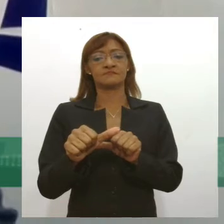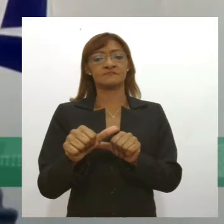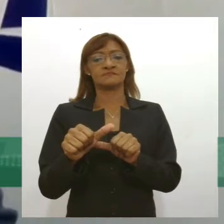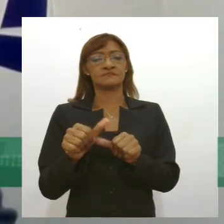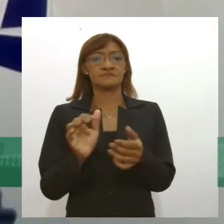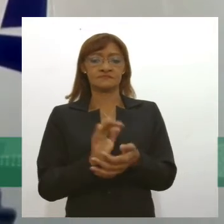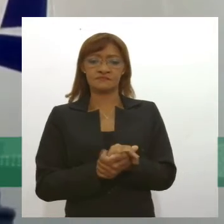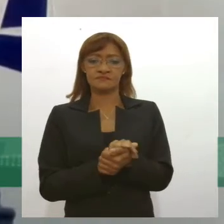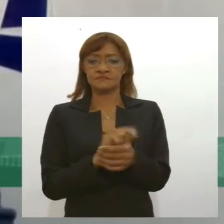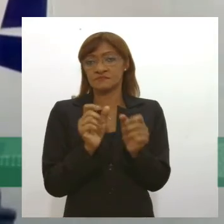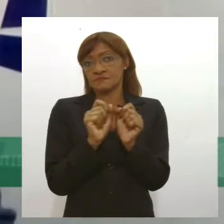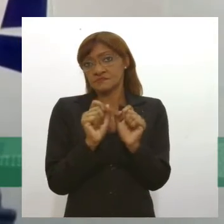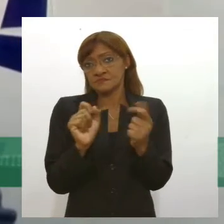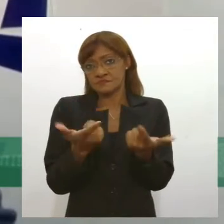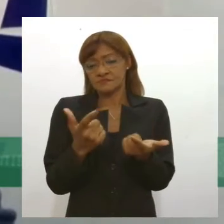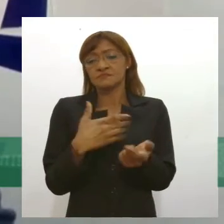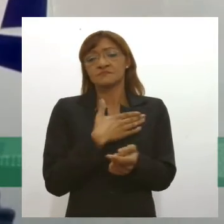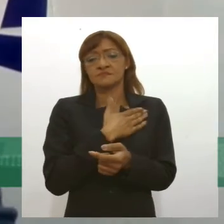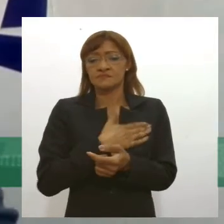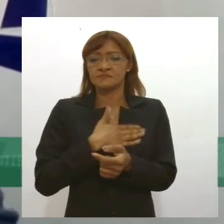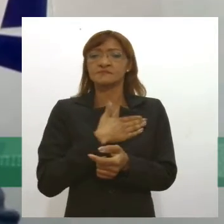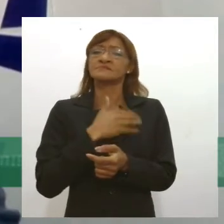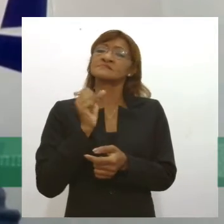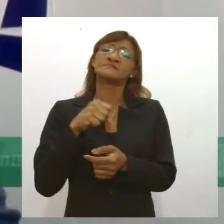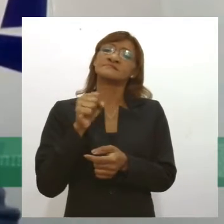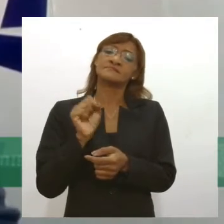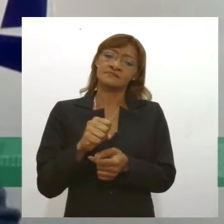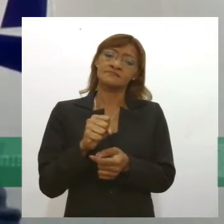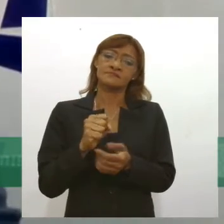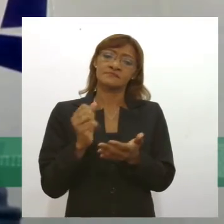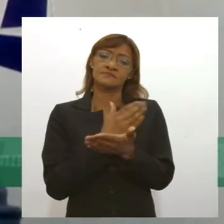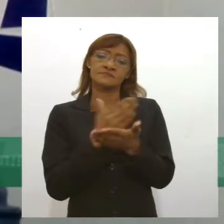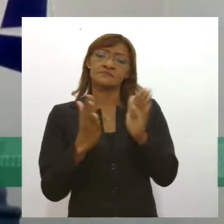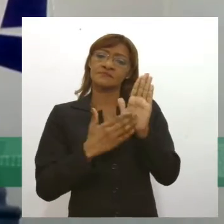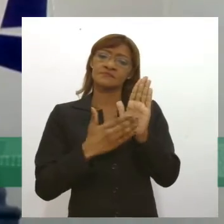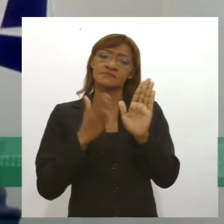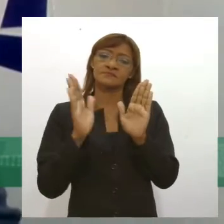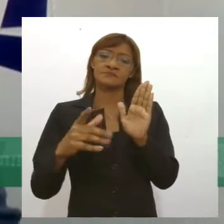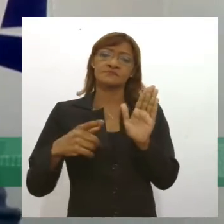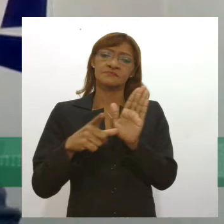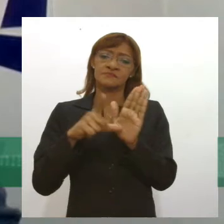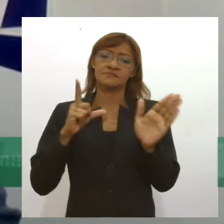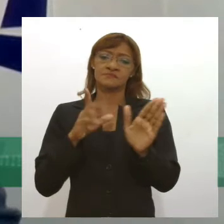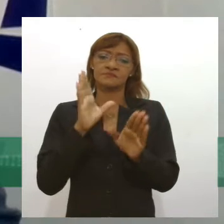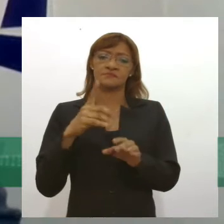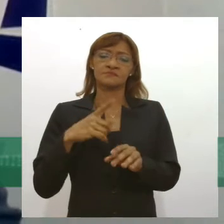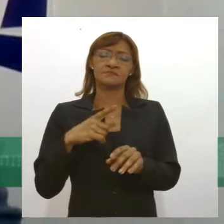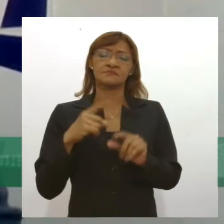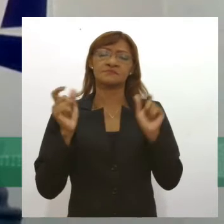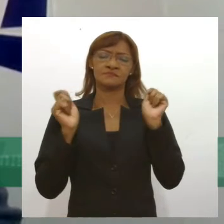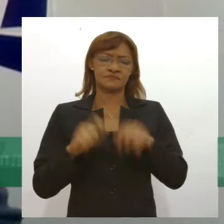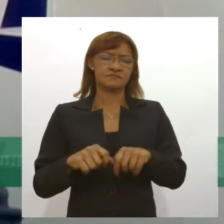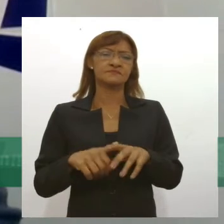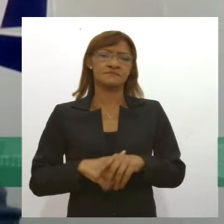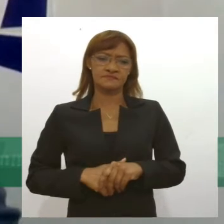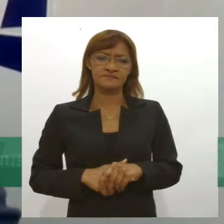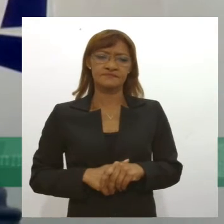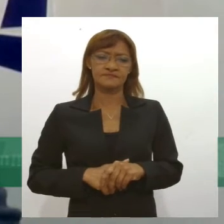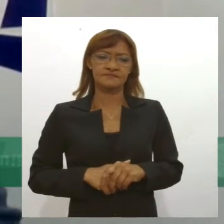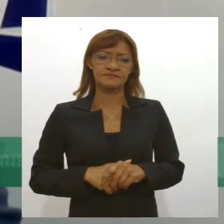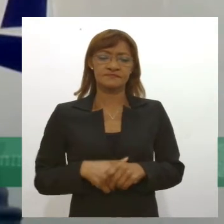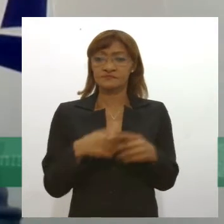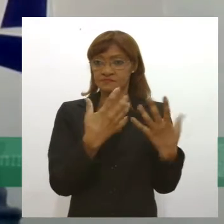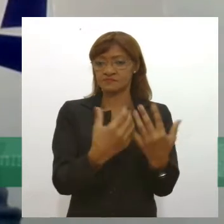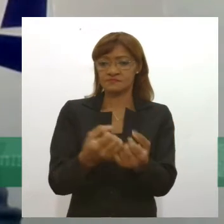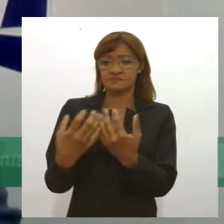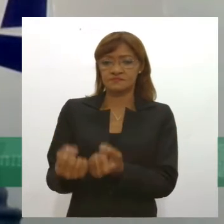tempo, né? É claro que nós gostaríamos que muitas proposições que foram feitas, elas tivessem sido pleiteadas ou aceitas,